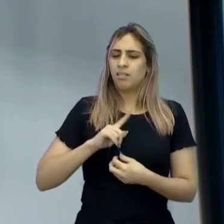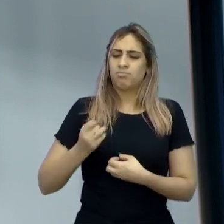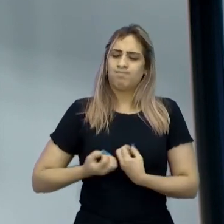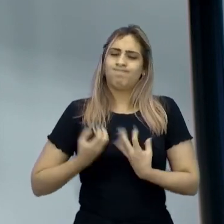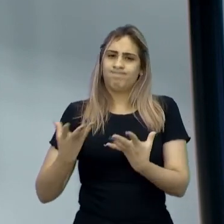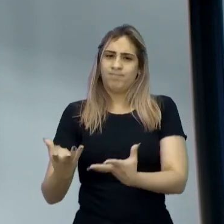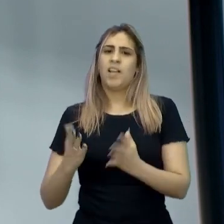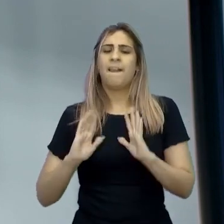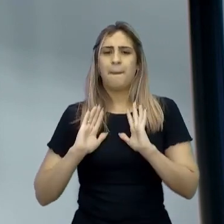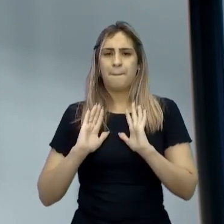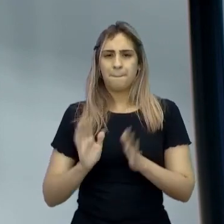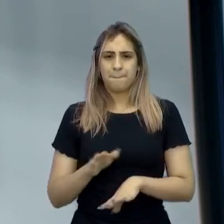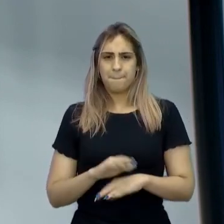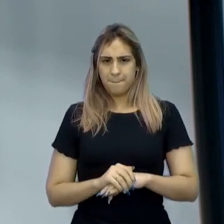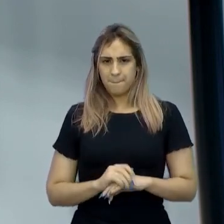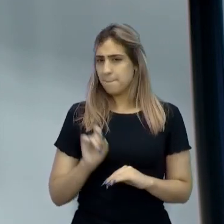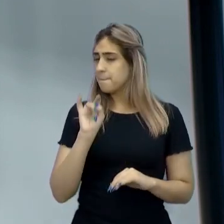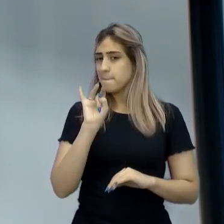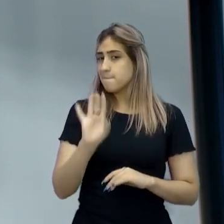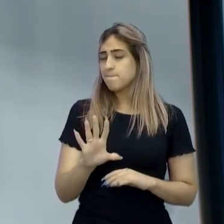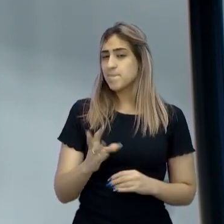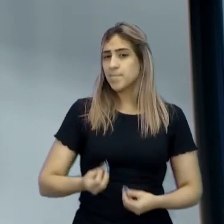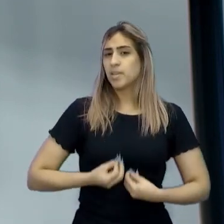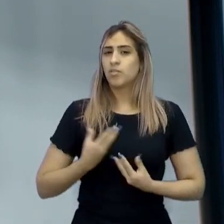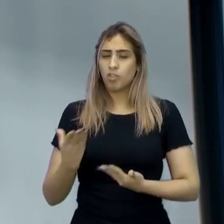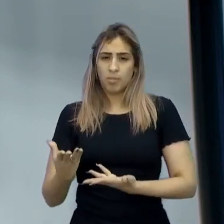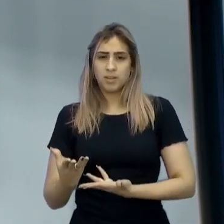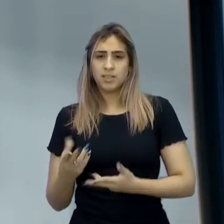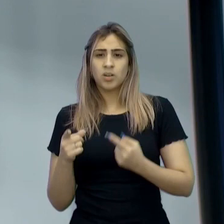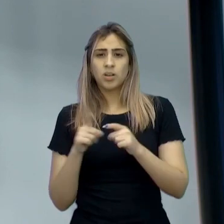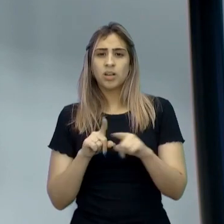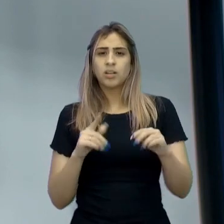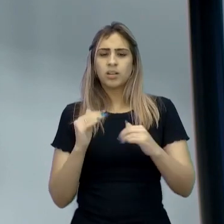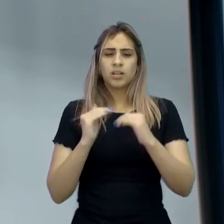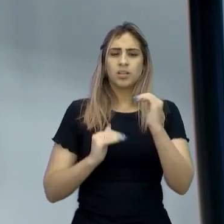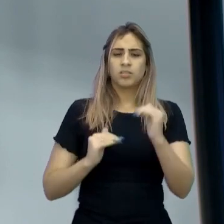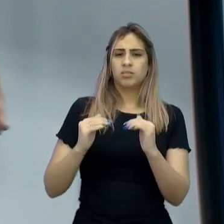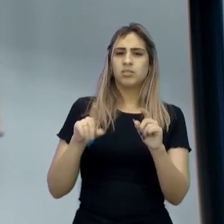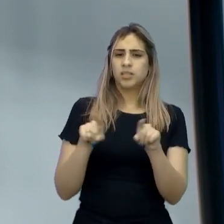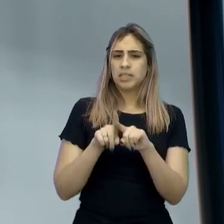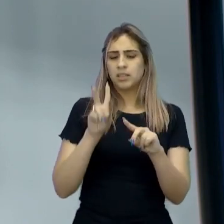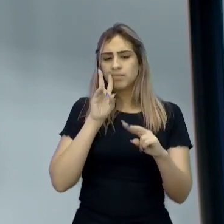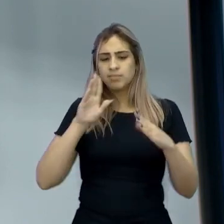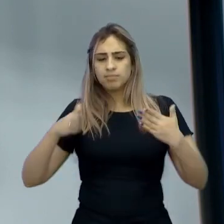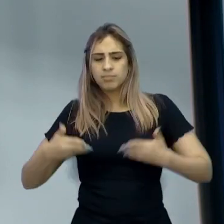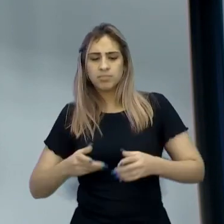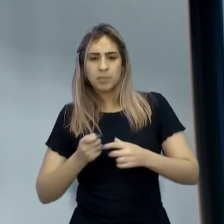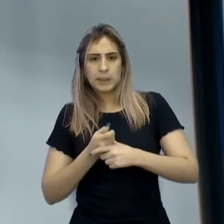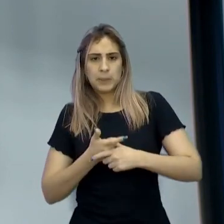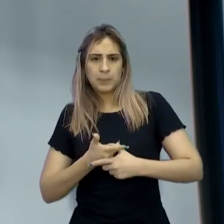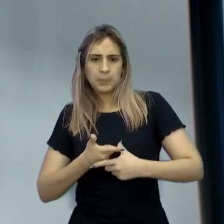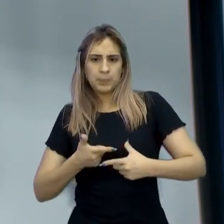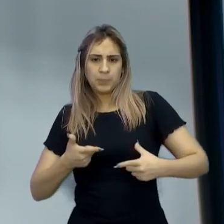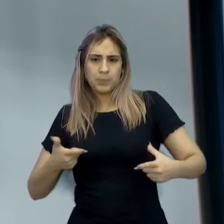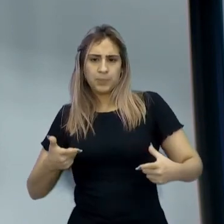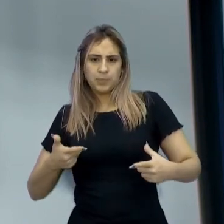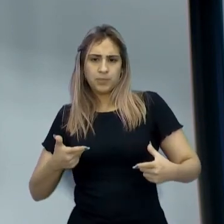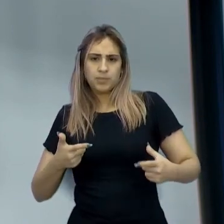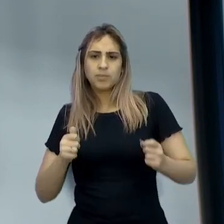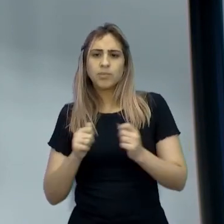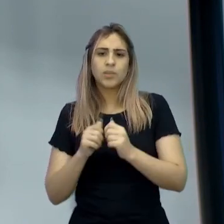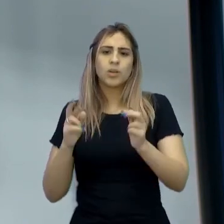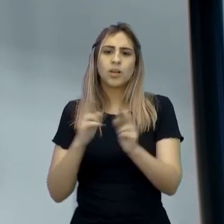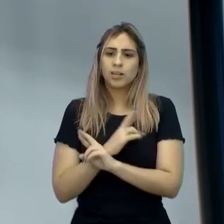mas não é estar informado só acerca de uma coisa, né? É ter uma visão muito mais ampla, muito mais aberta em